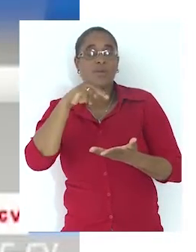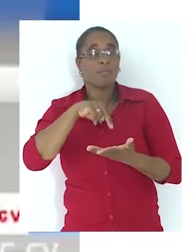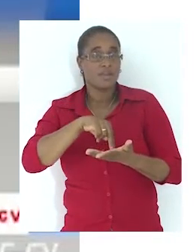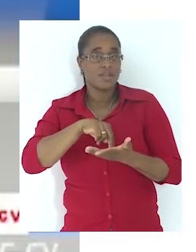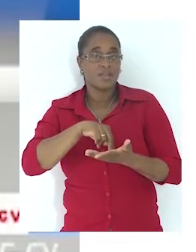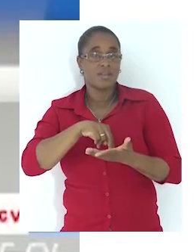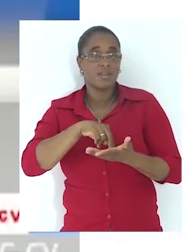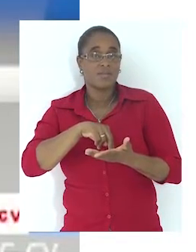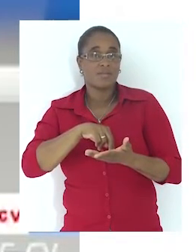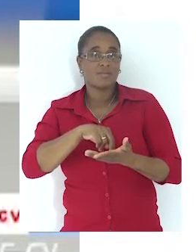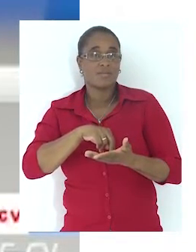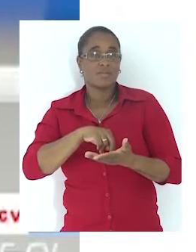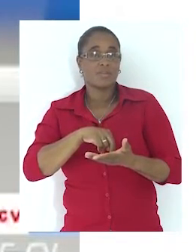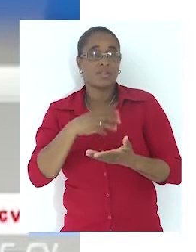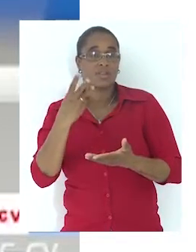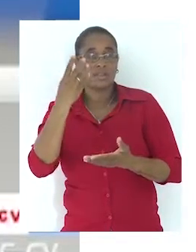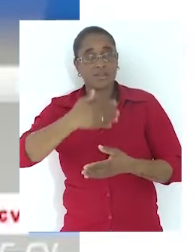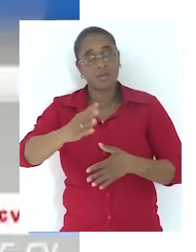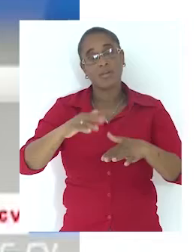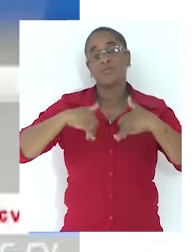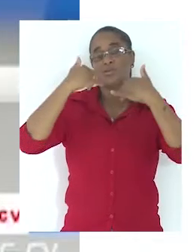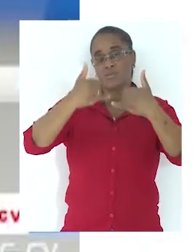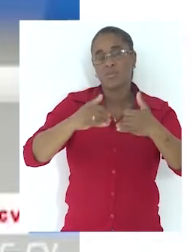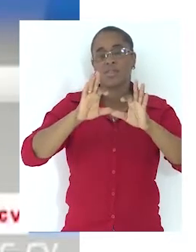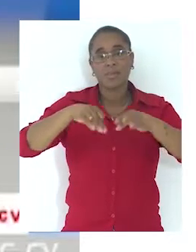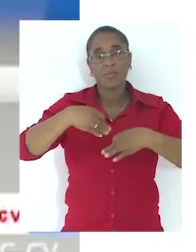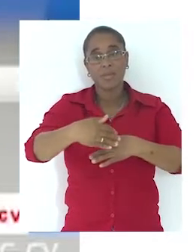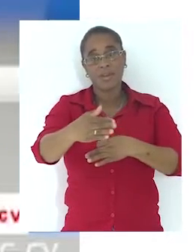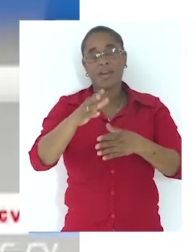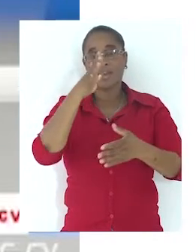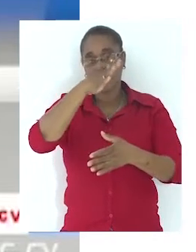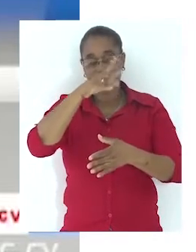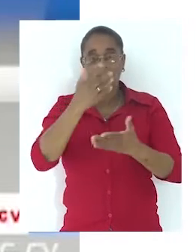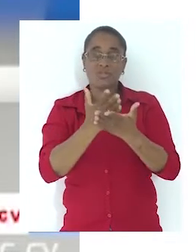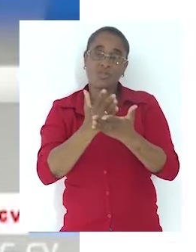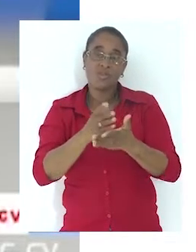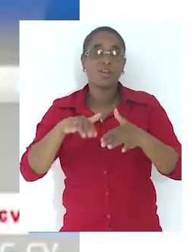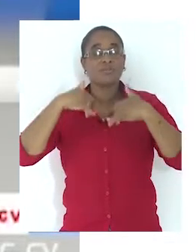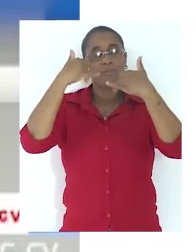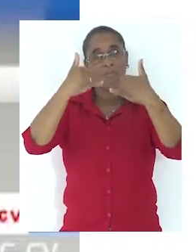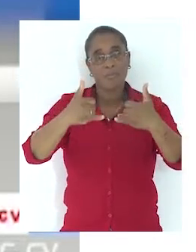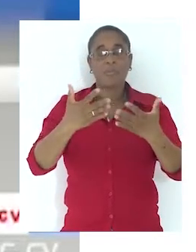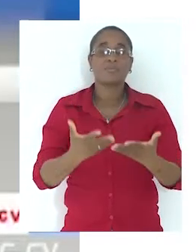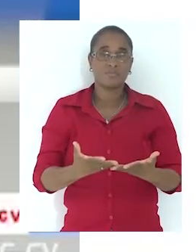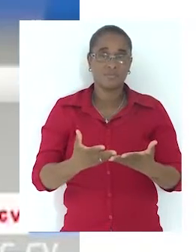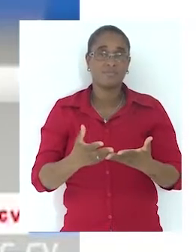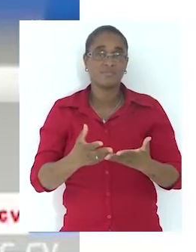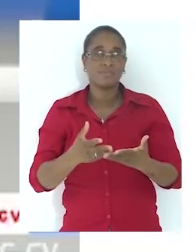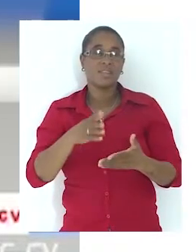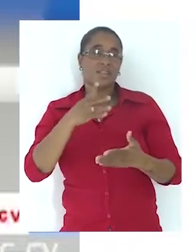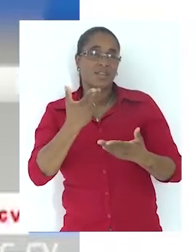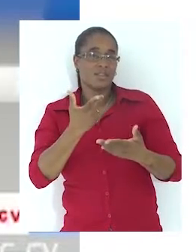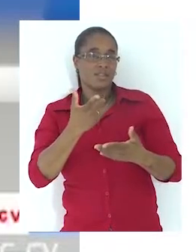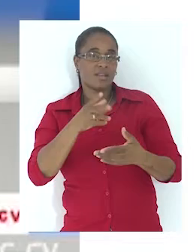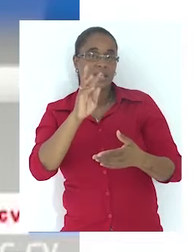presencialmente se iniciavam 2 ou 3 semanas mais tarde, terminaria a atividade letiva mais tarde, tendo como limite, claro,